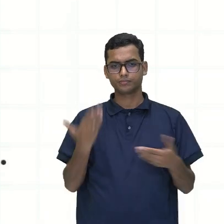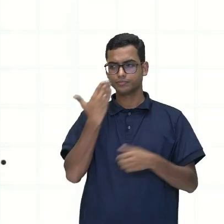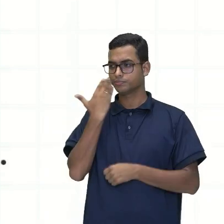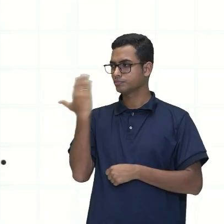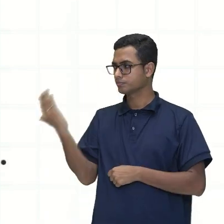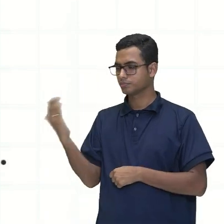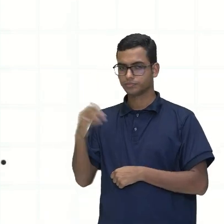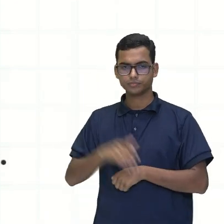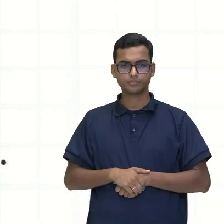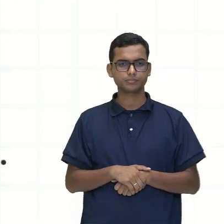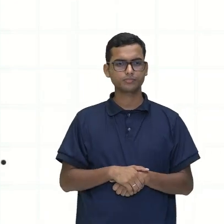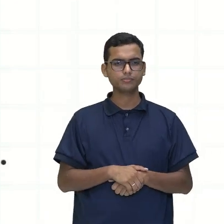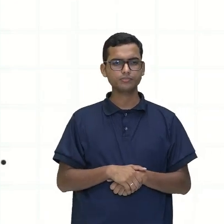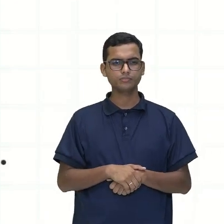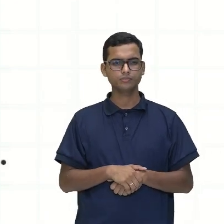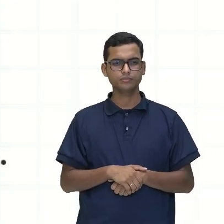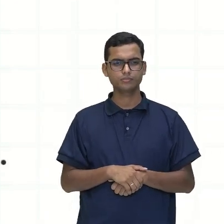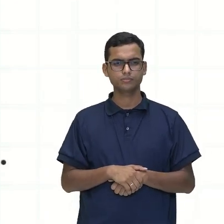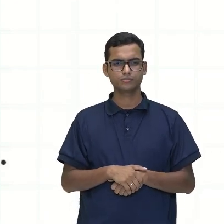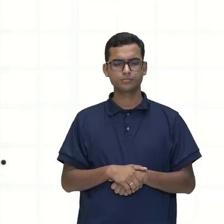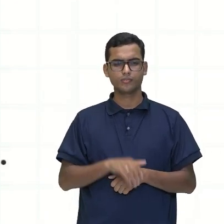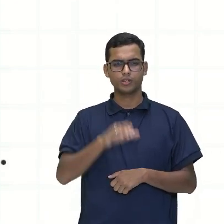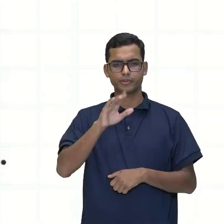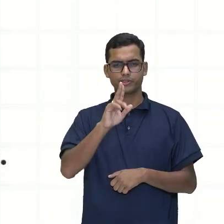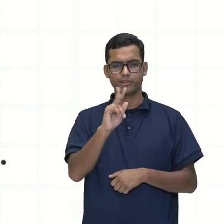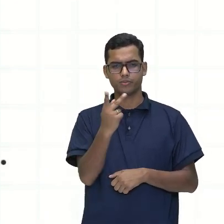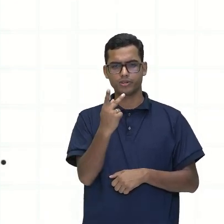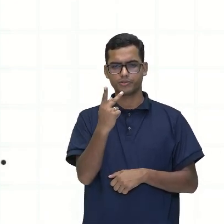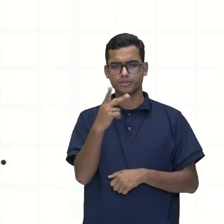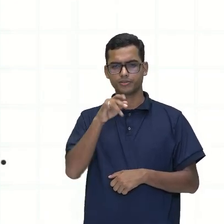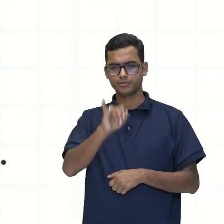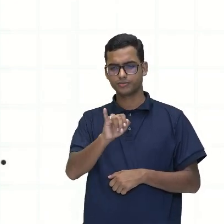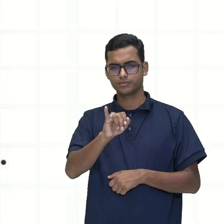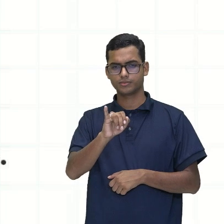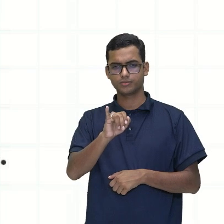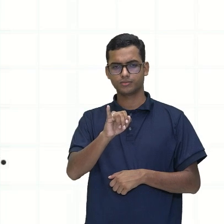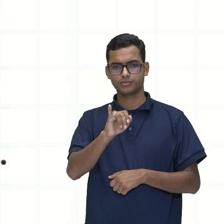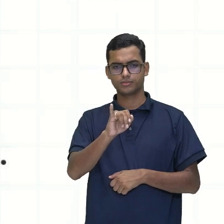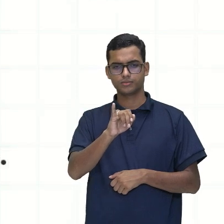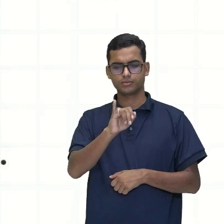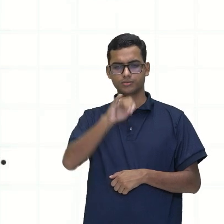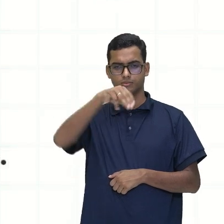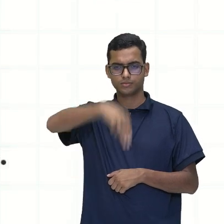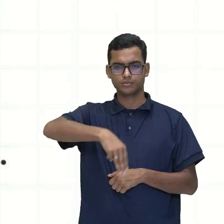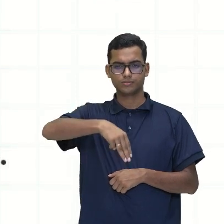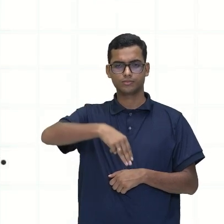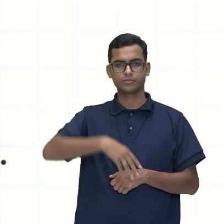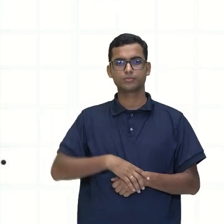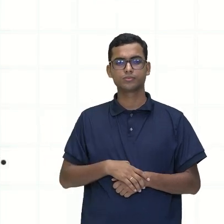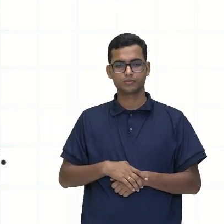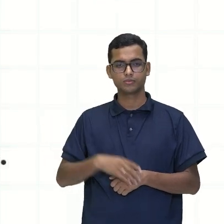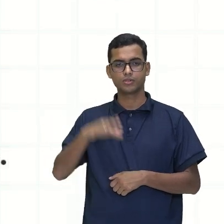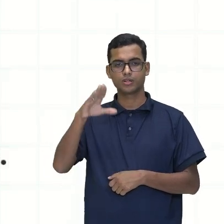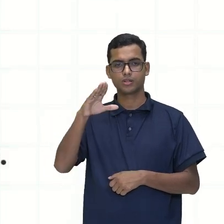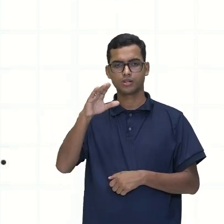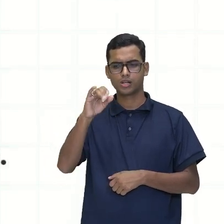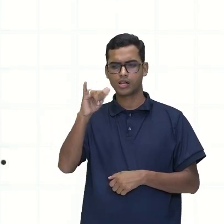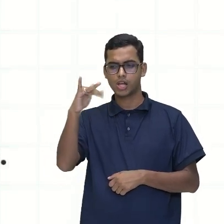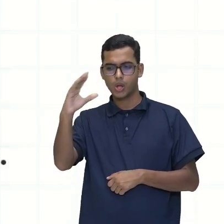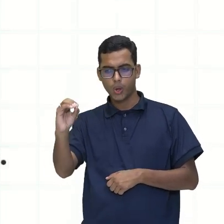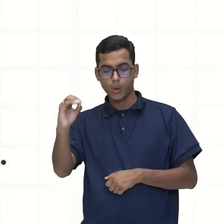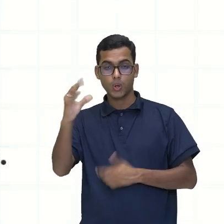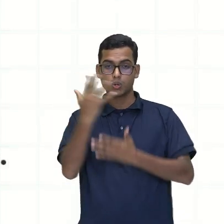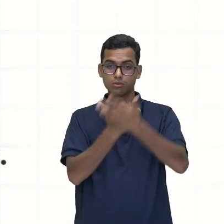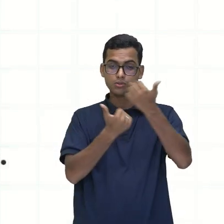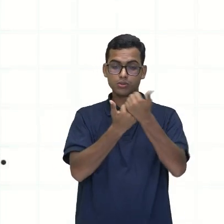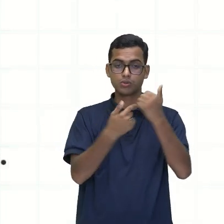o him. Him. We listened to him. Ok? Nós escutamos